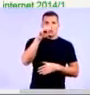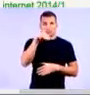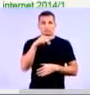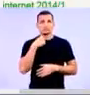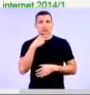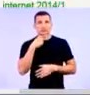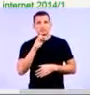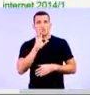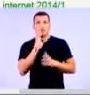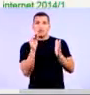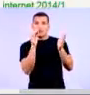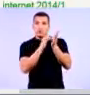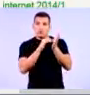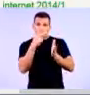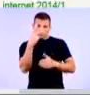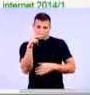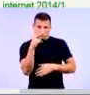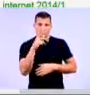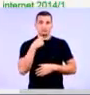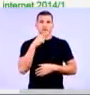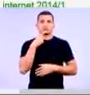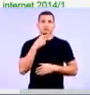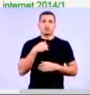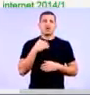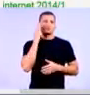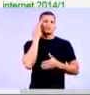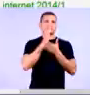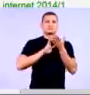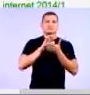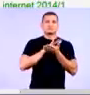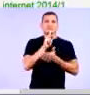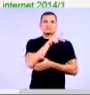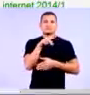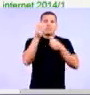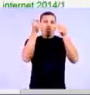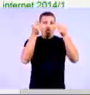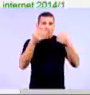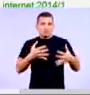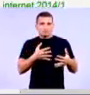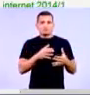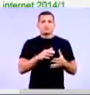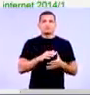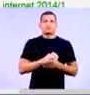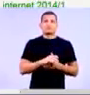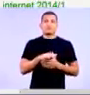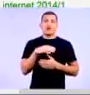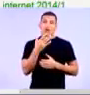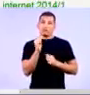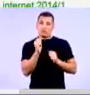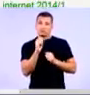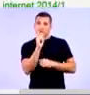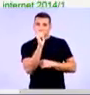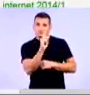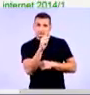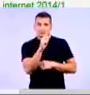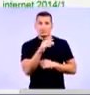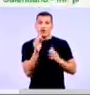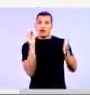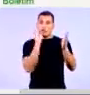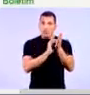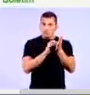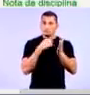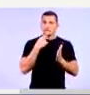onde são postadas as suas dúvidas. Se vocês forem, não entendi nada que a professora Anabela falou. Vem aqui e questiona junto ao seu